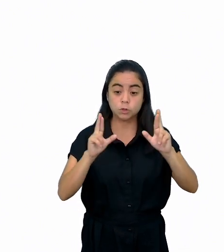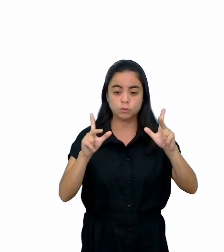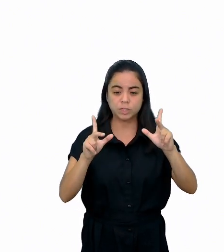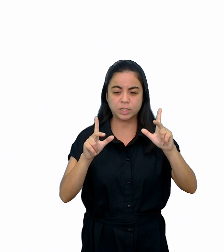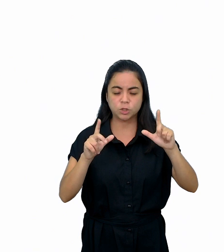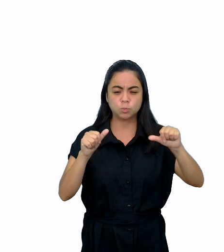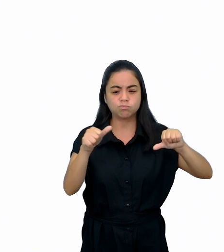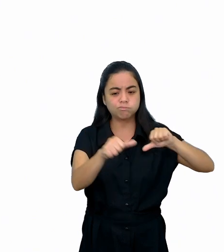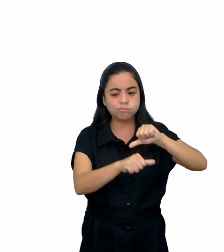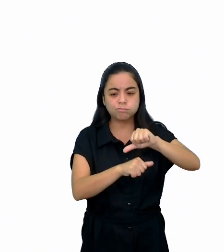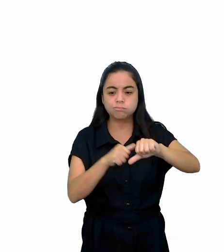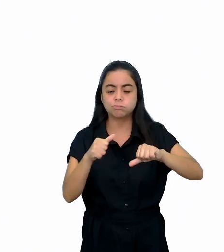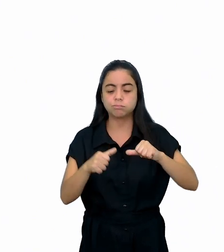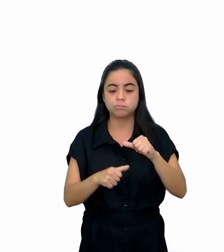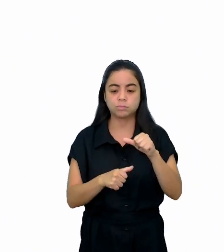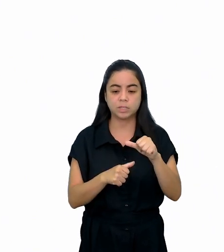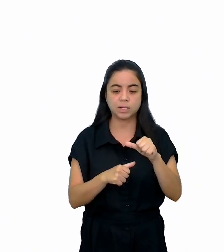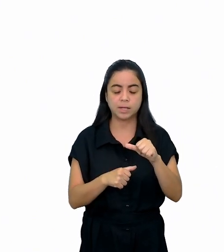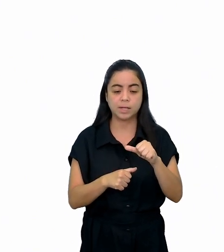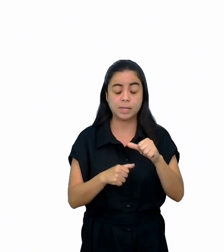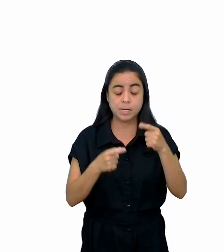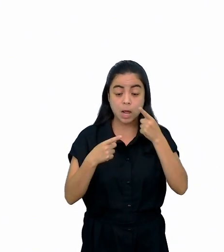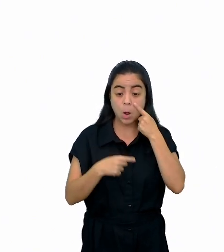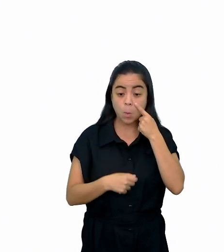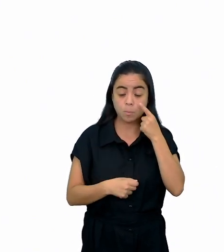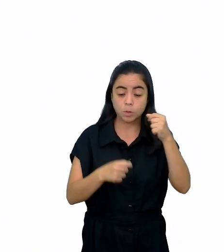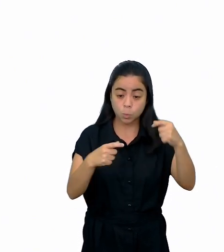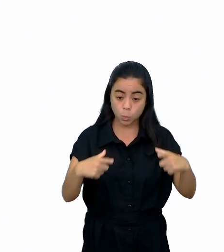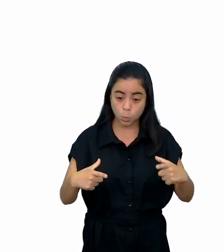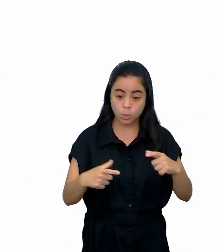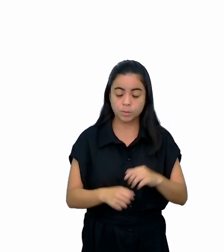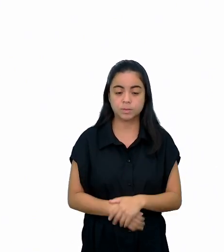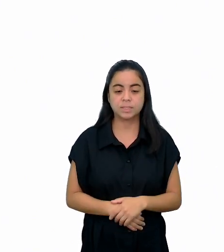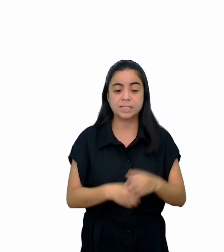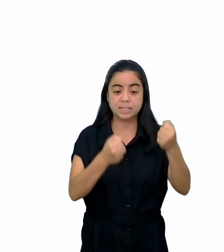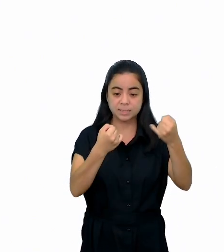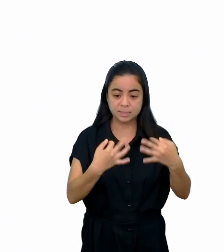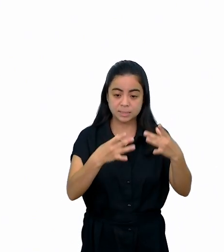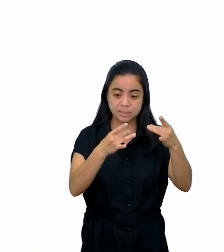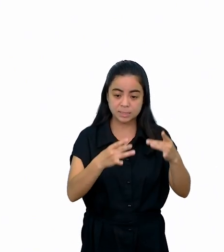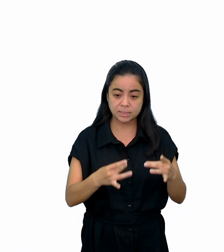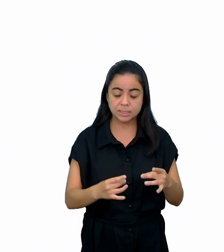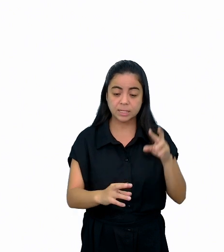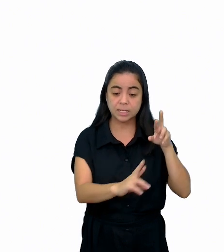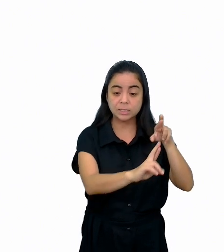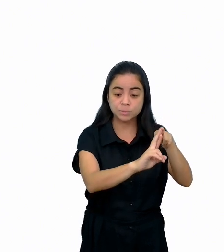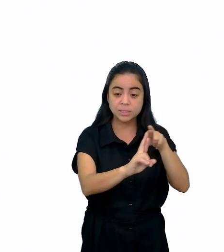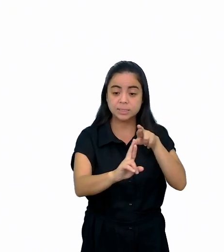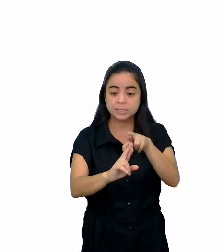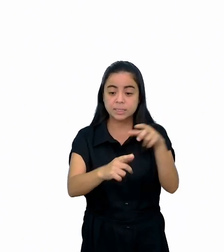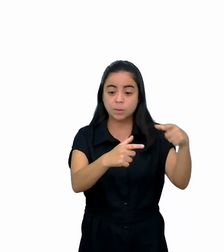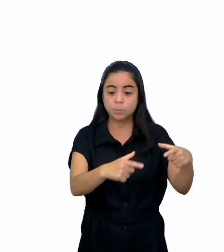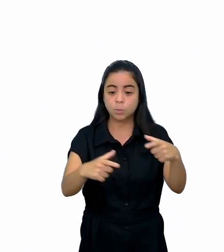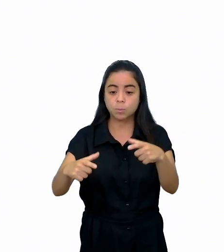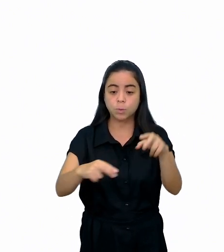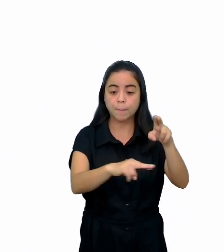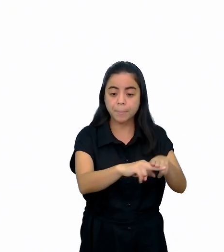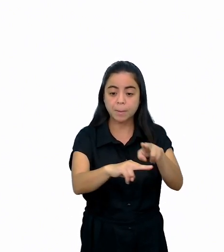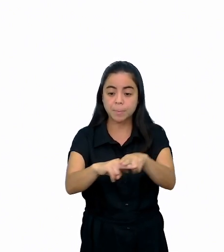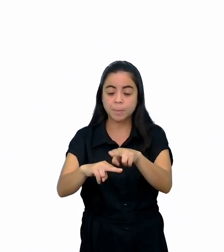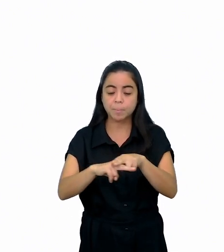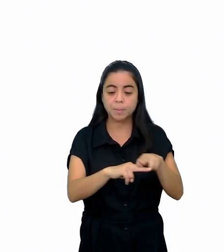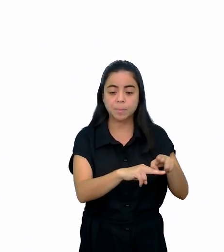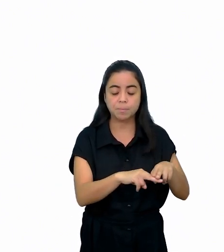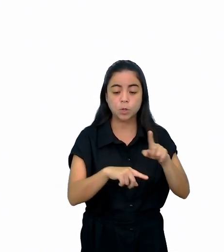modificaria toda a forma de observação, né? A descrição e a representação das pessoas e dos objetos dentro